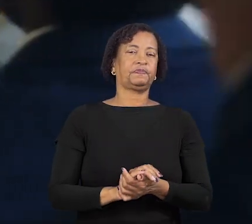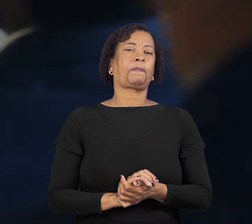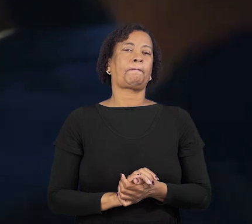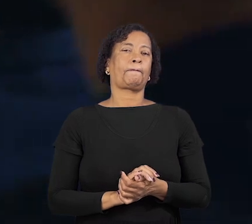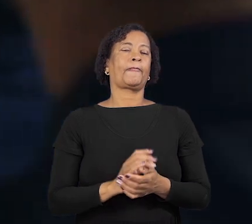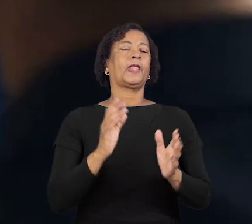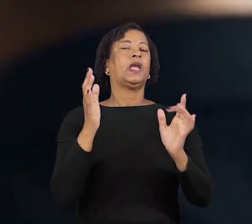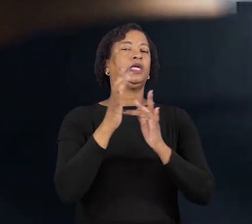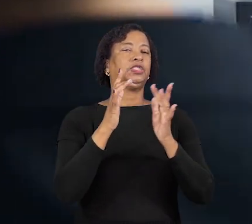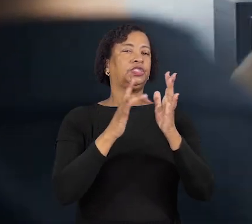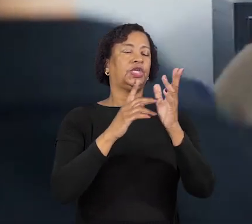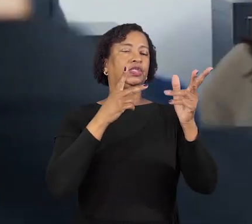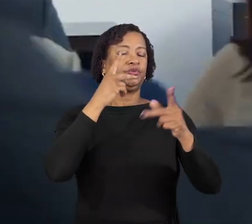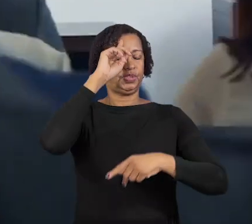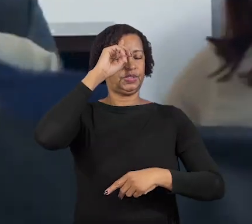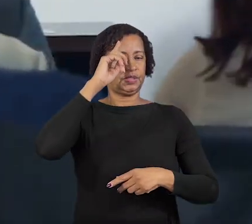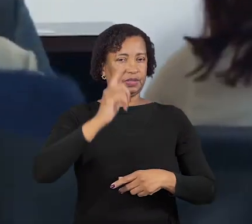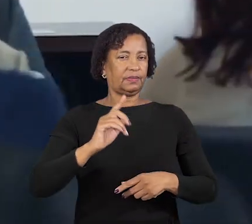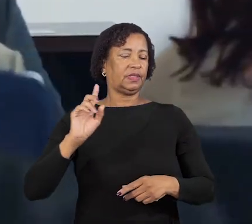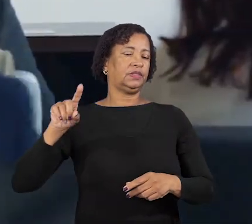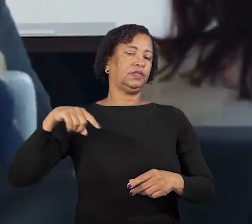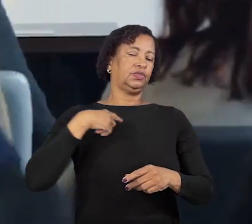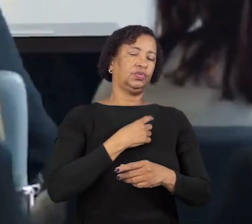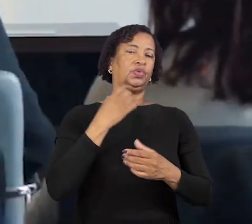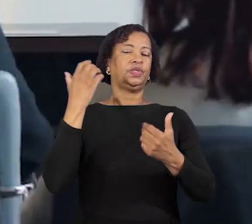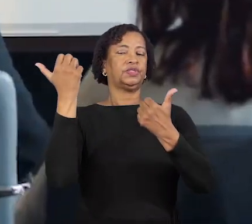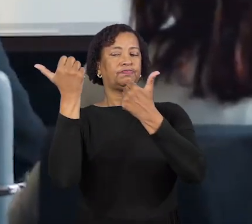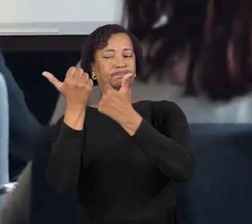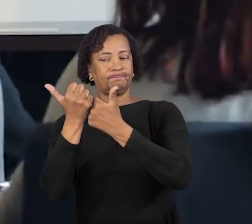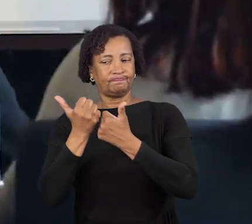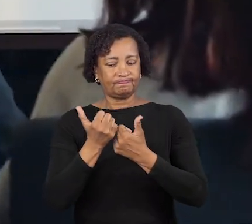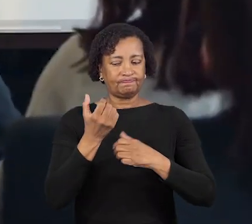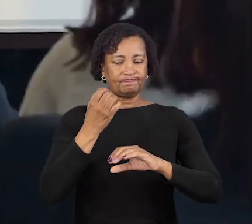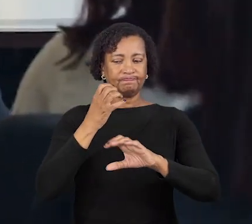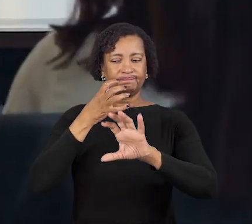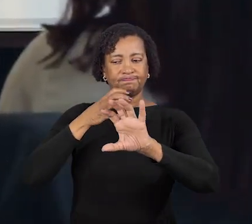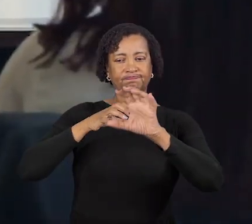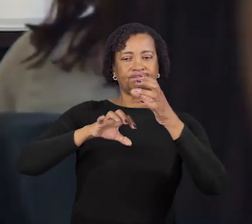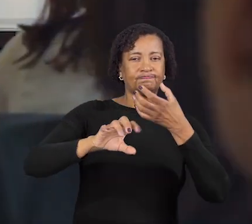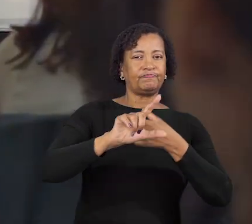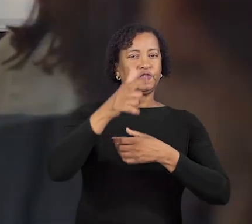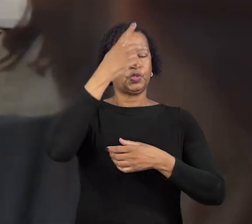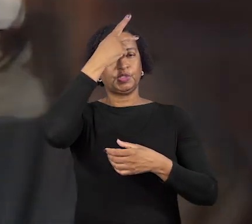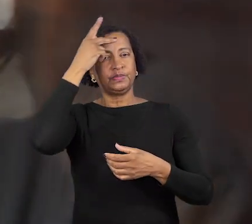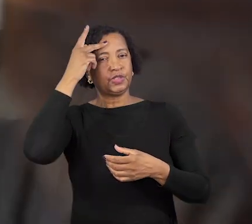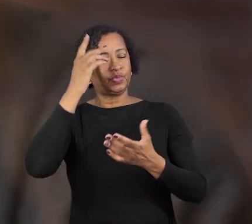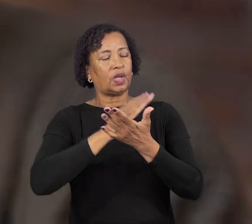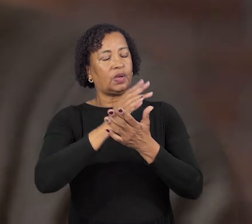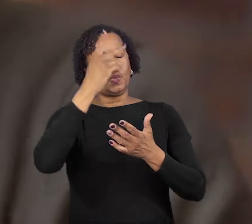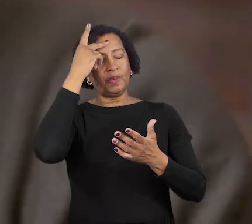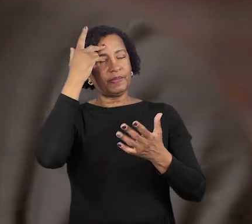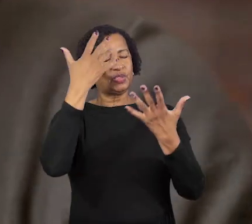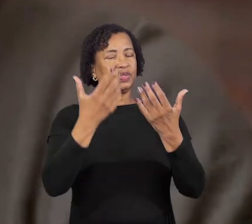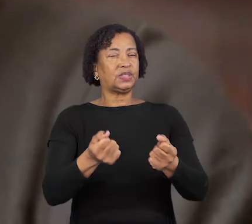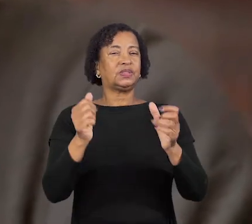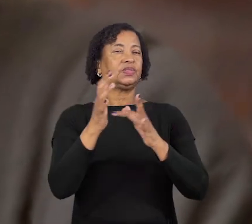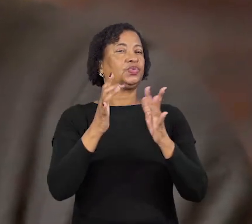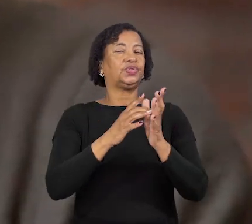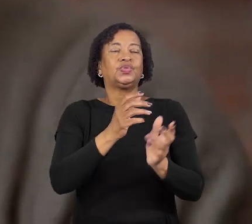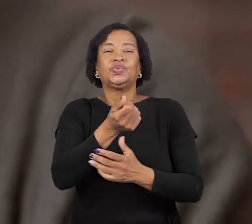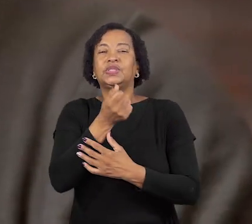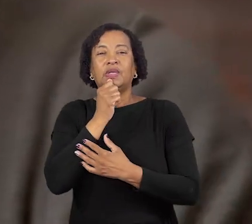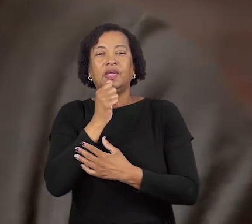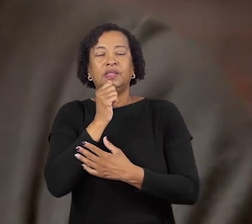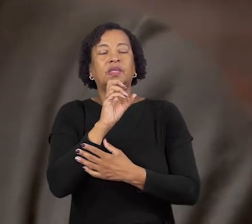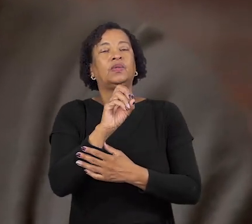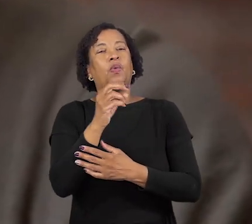Nesse trecho, Jesus está mandando que nos coloquemos no lugar de outras pessoas, de alguém que nunca aceitou a Jesus Cristo ou ainda